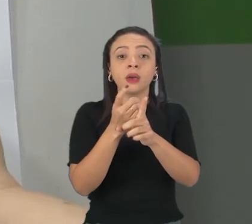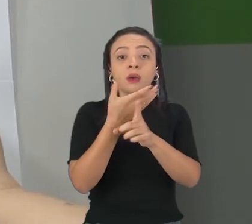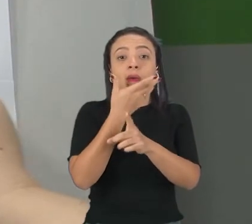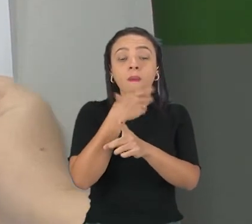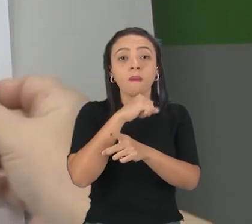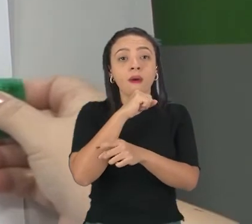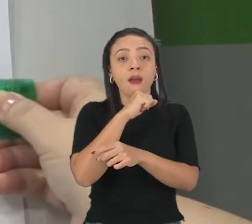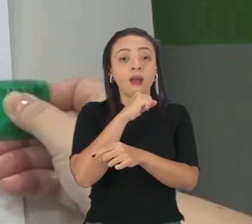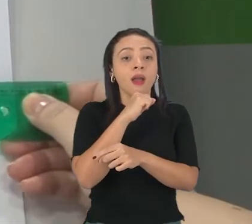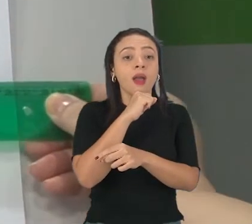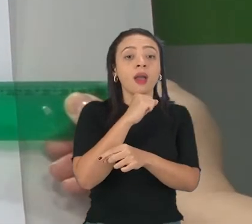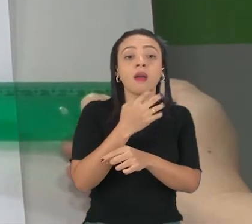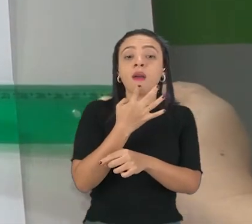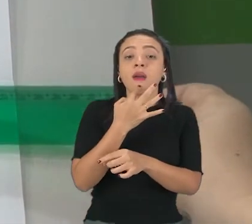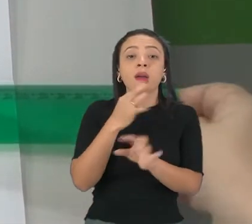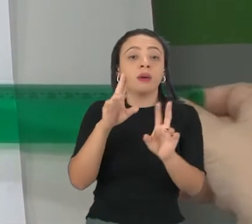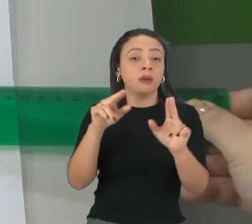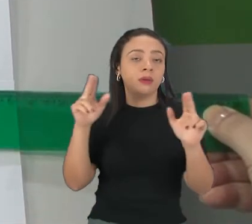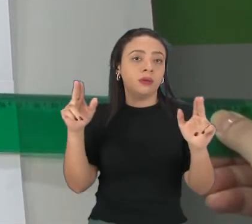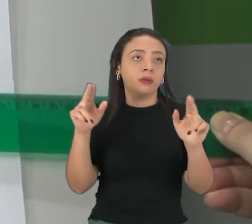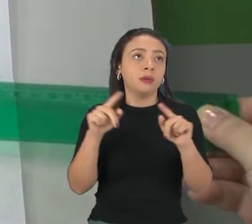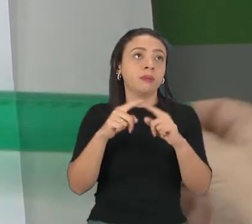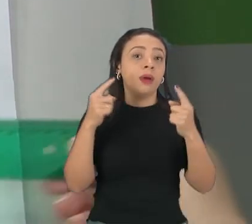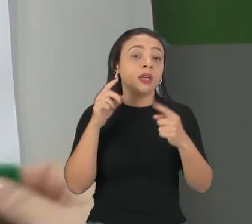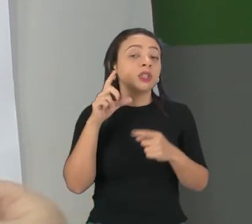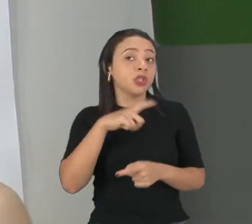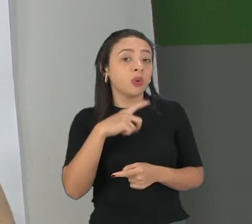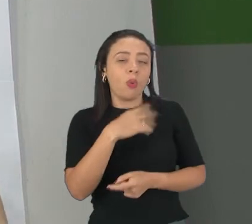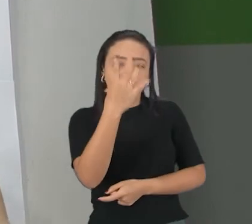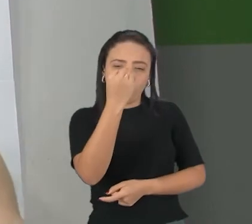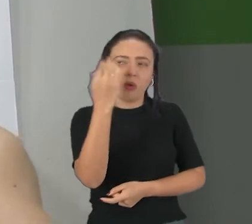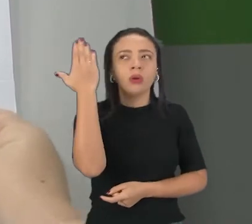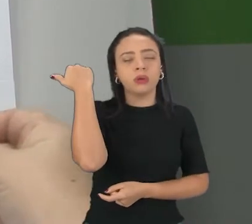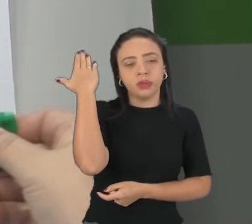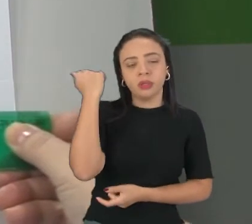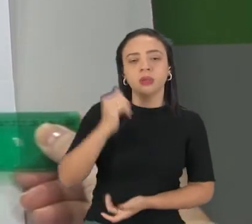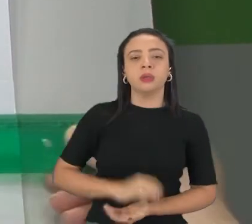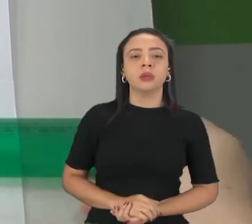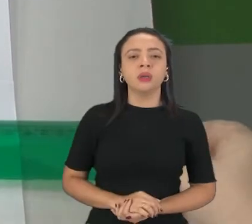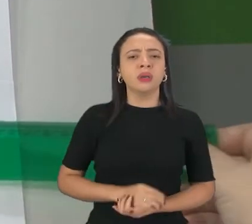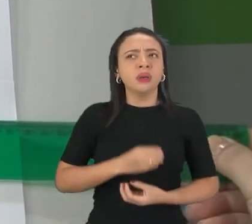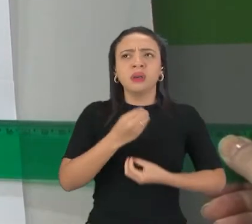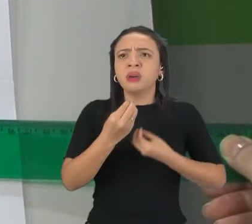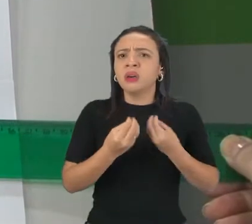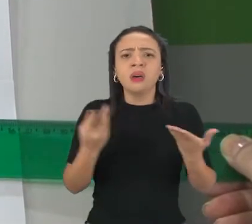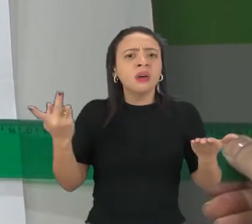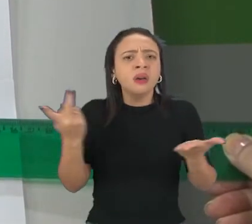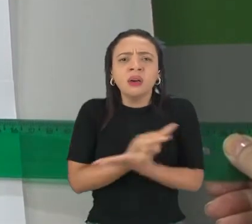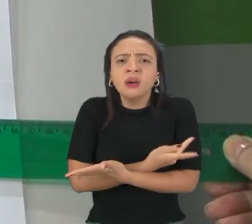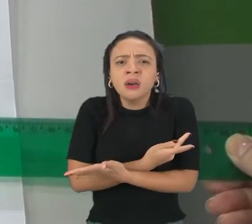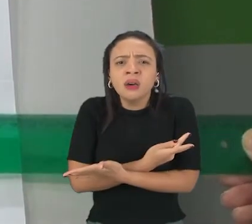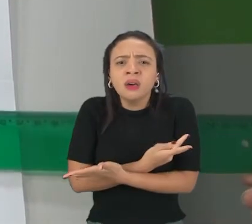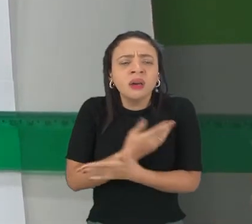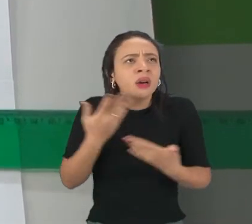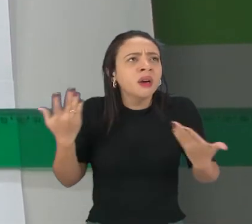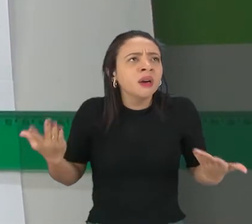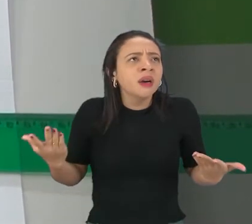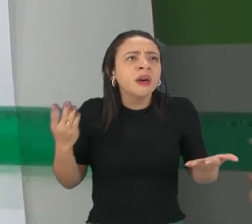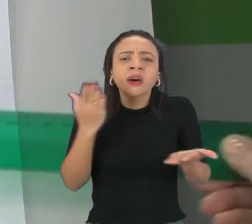a conhecer, a não ser por uma foto antiga. Como será que isso vai